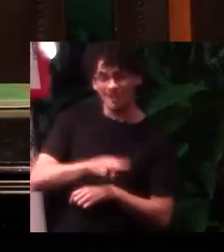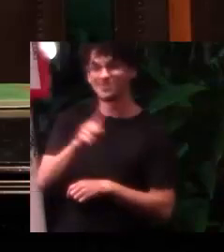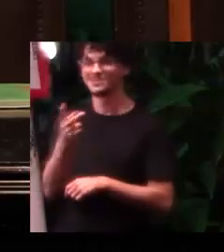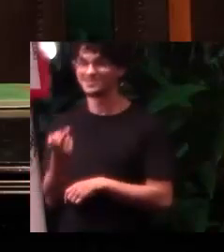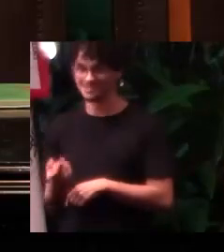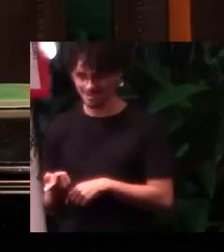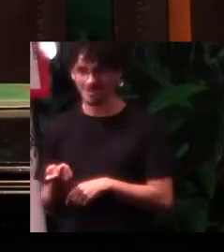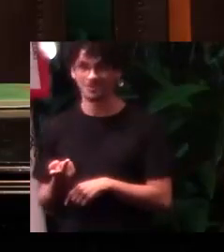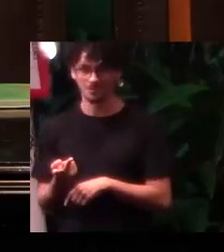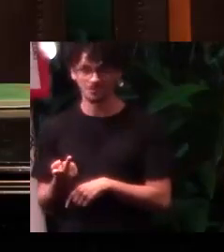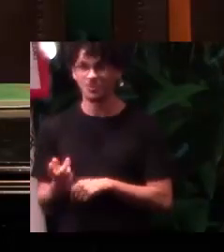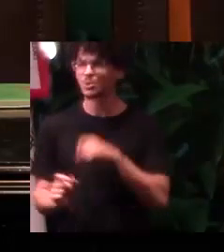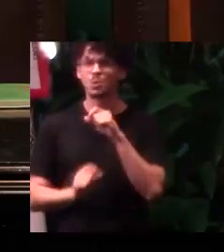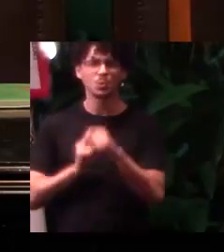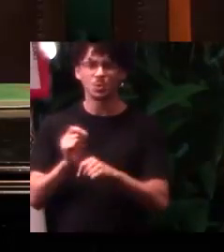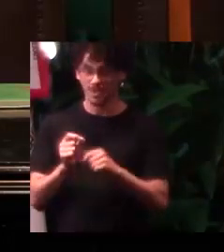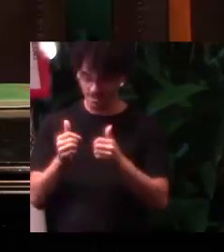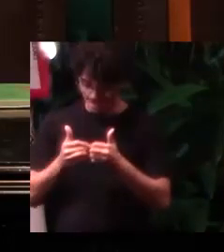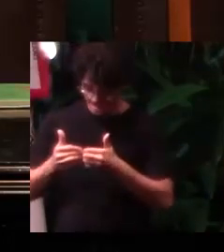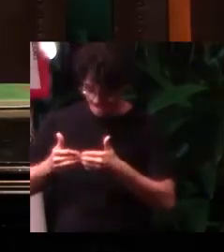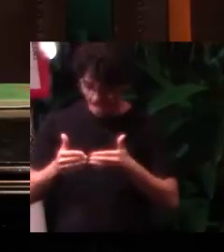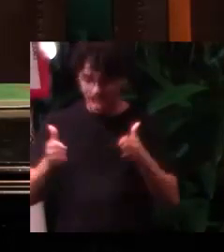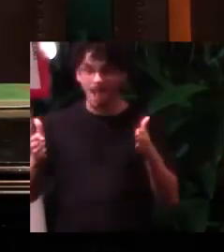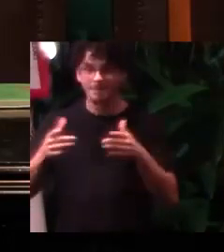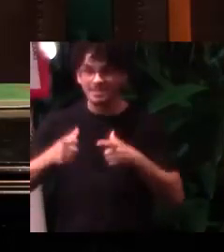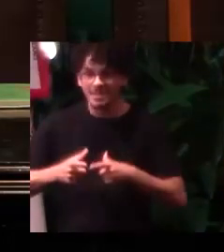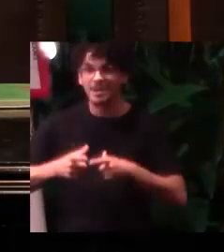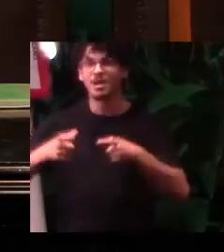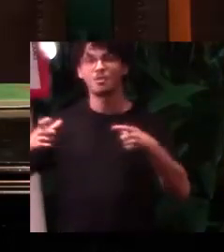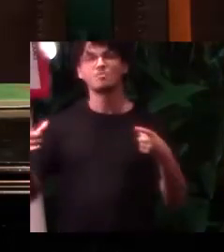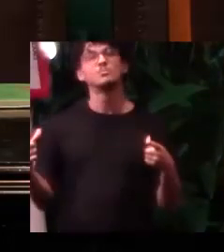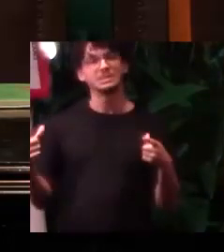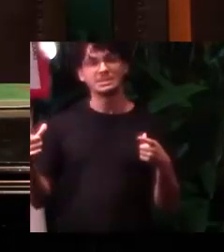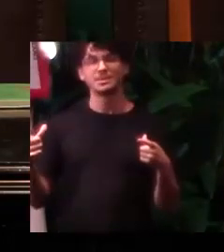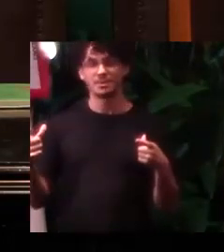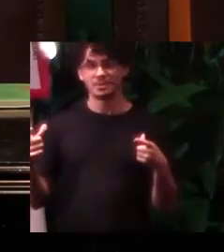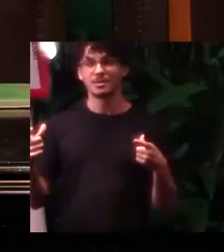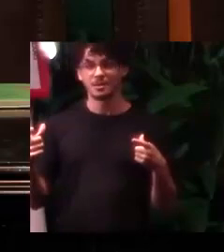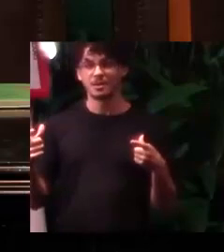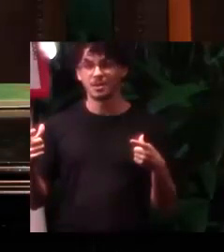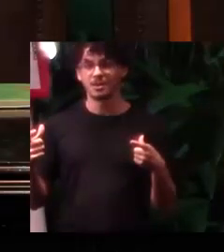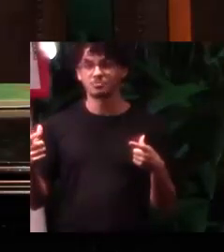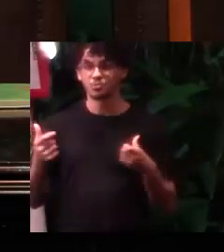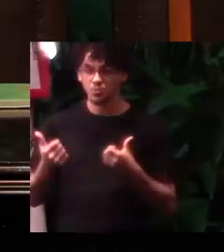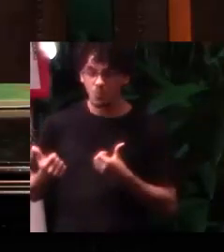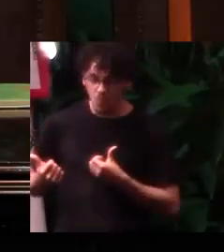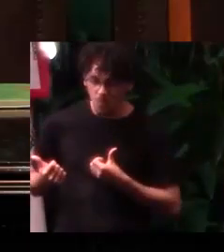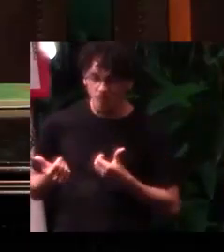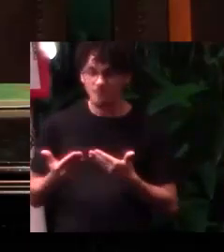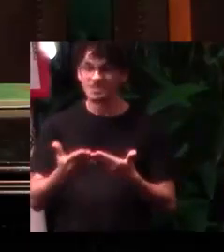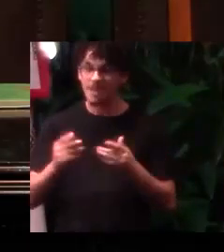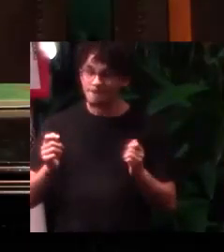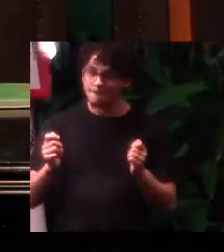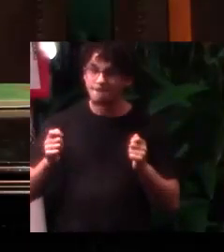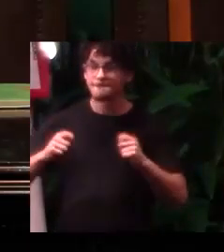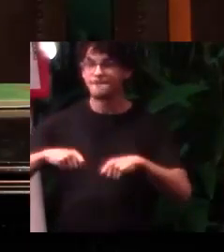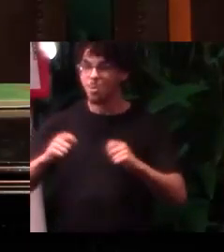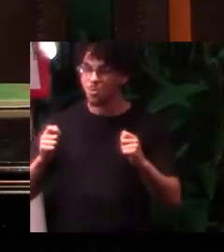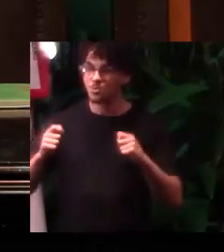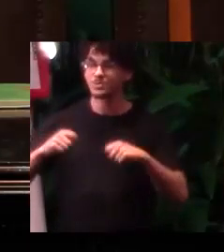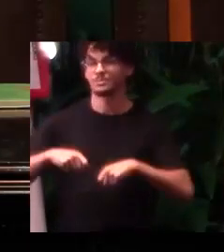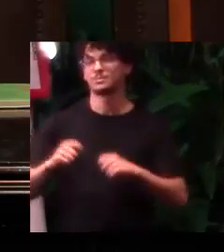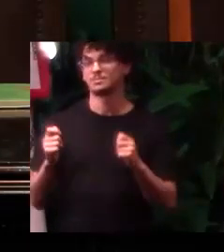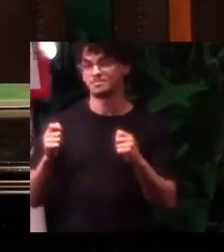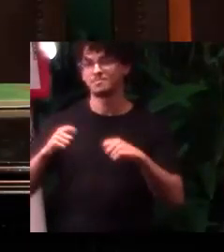é exatamente abrir, ampliar, tornar cada vez mais possível, mais